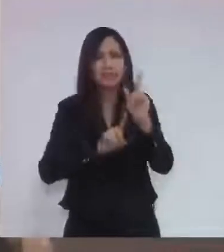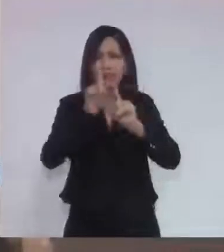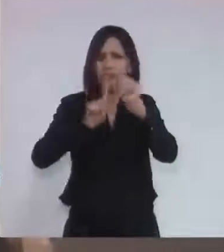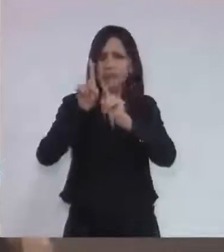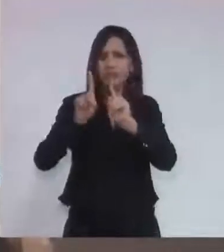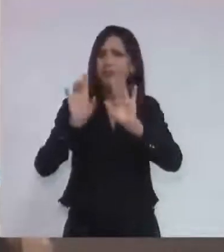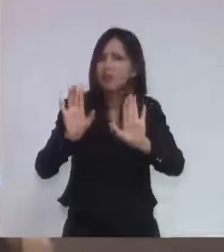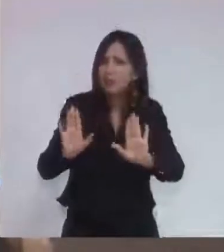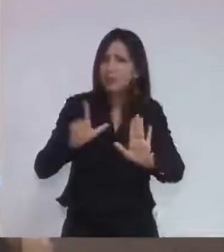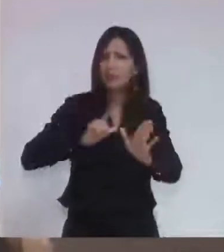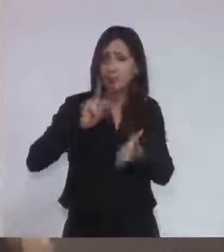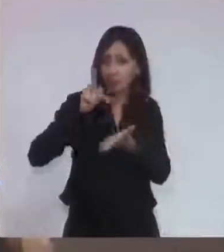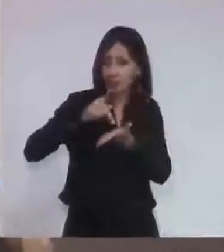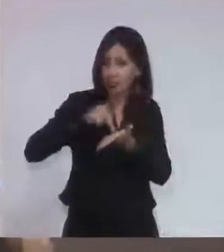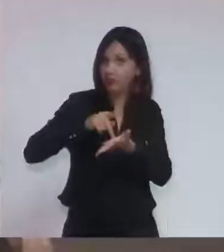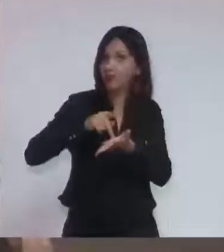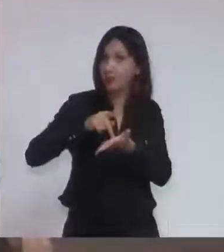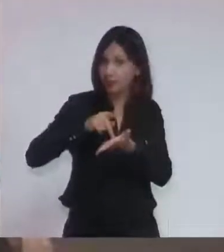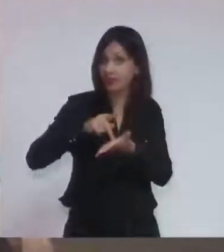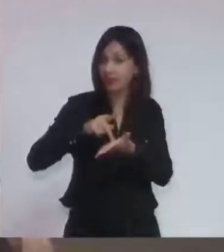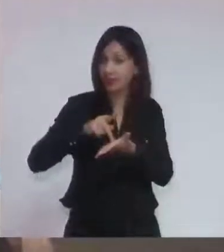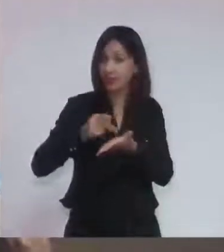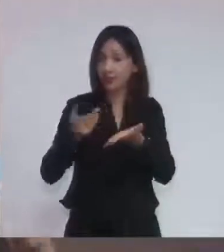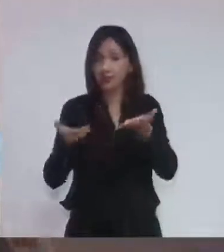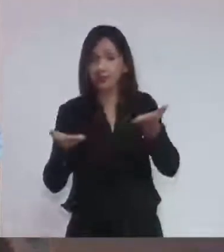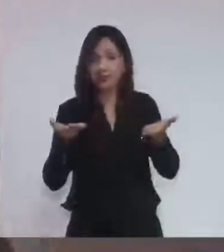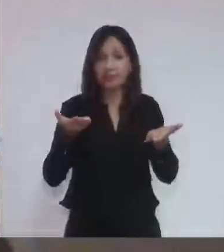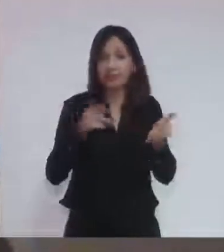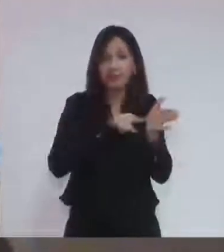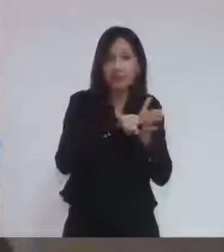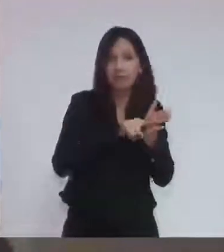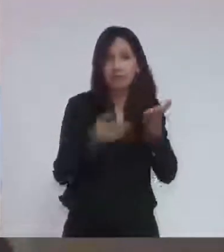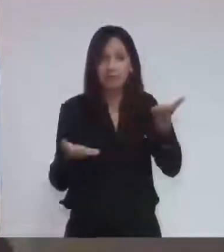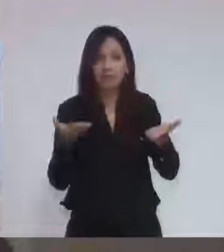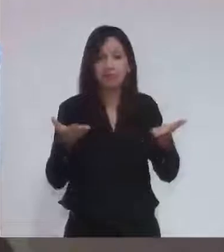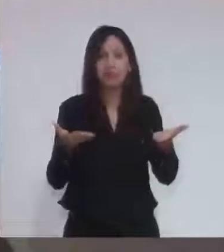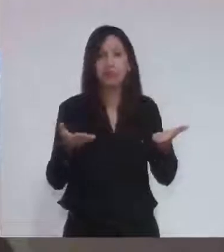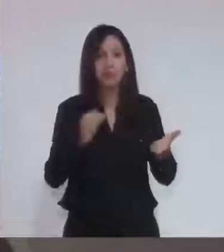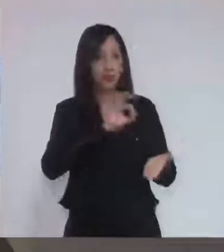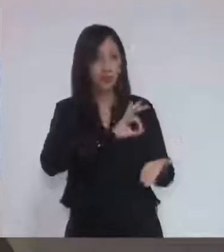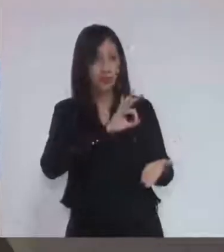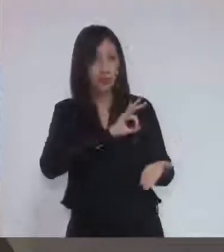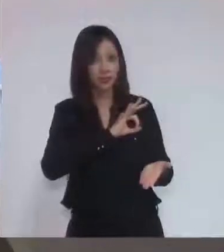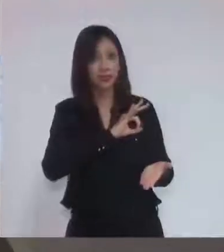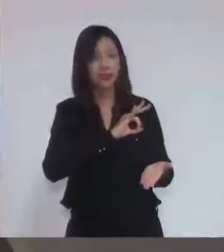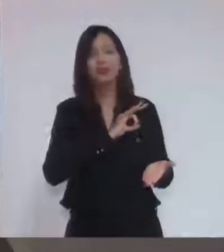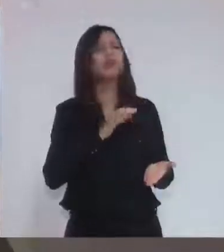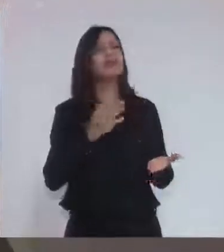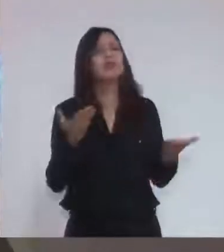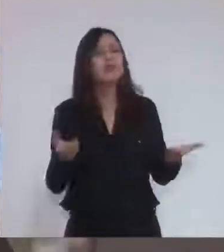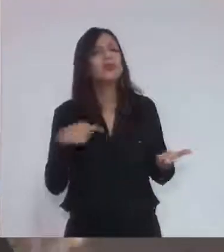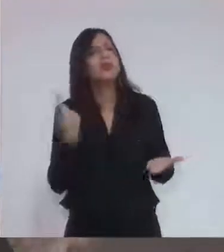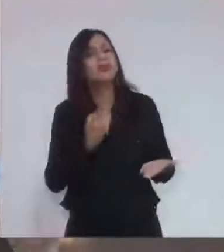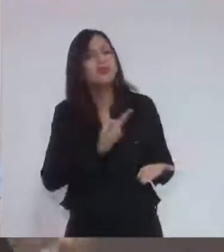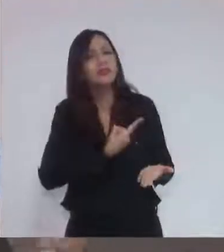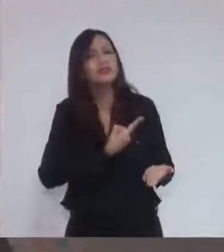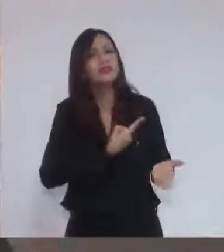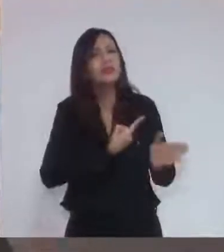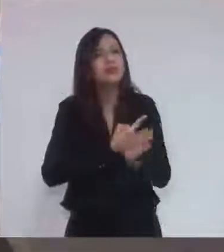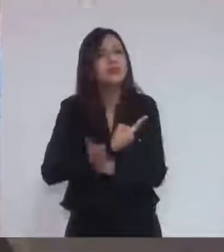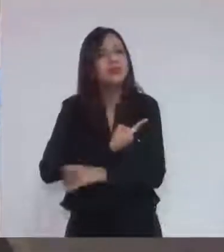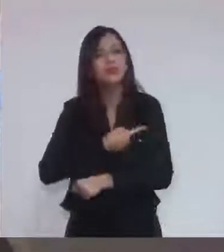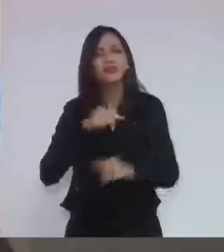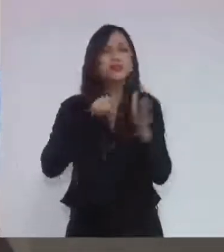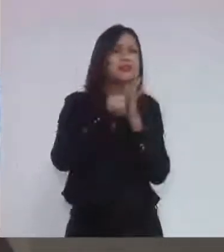é verdadeiro é o balanço que a Polícia Militar faz. Então a pergunta que a gente tem que fazer é, dos casos que foram realizados,